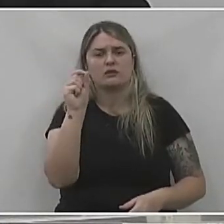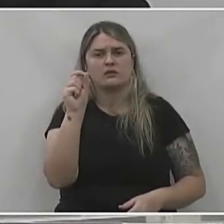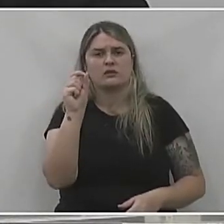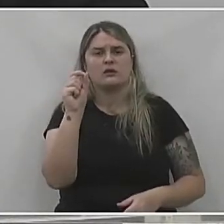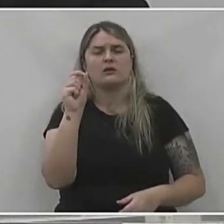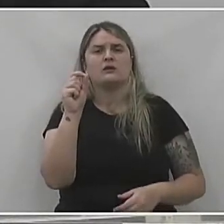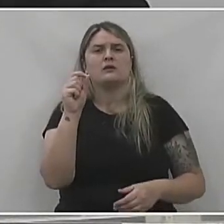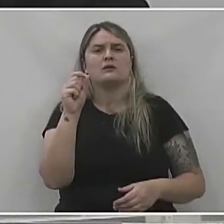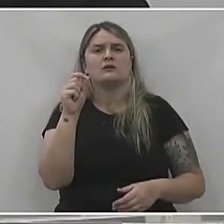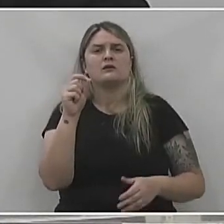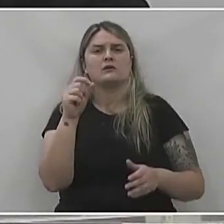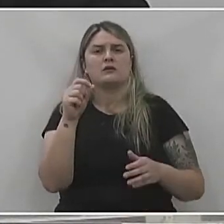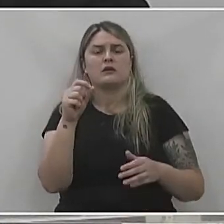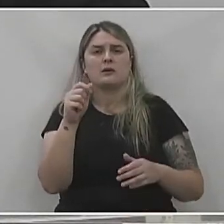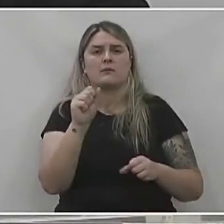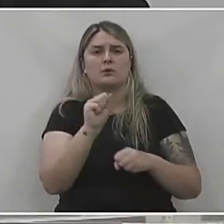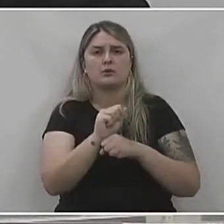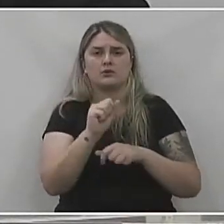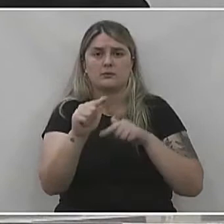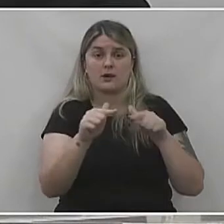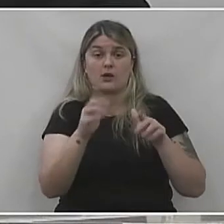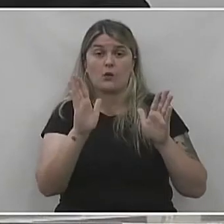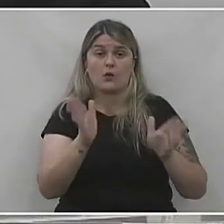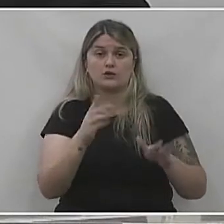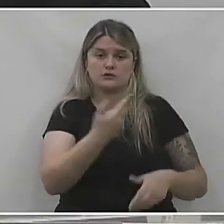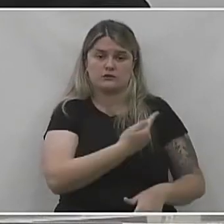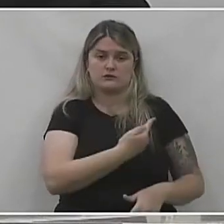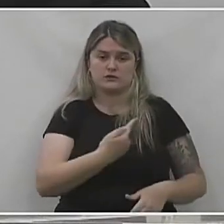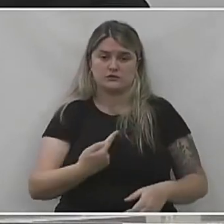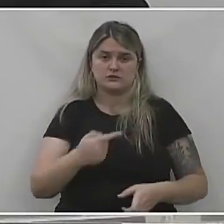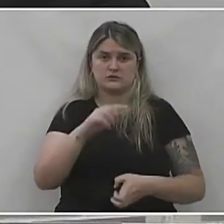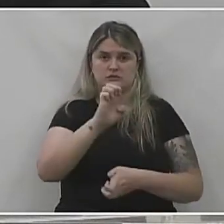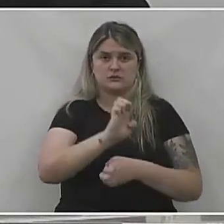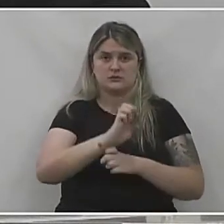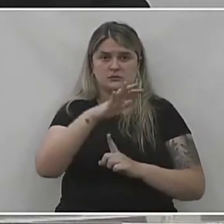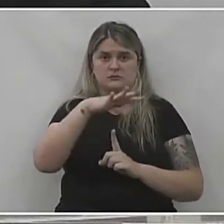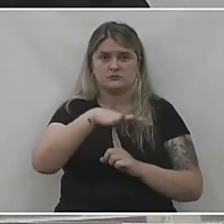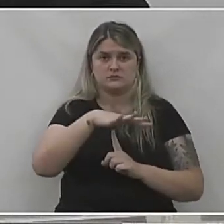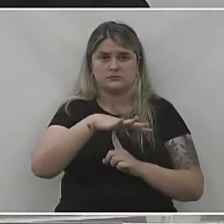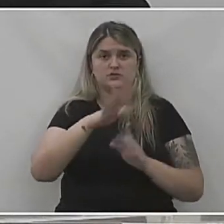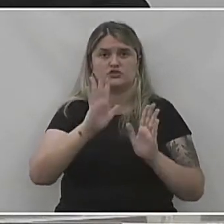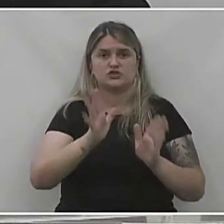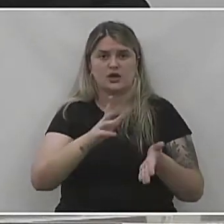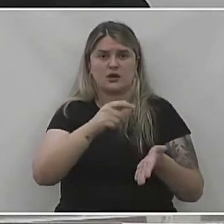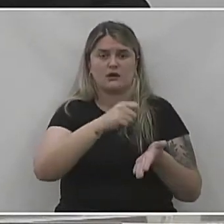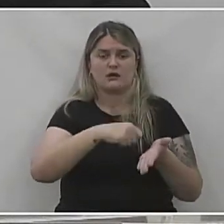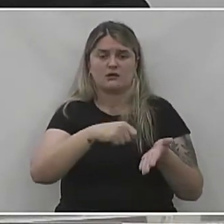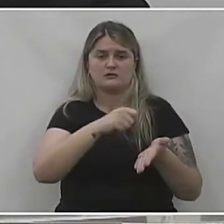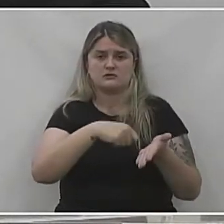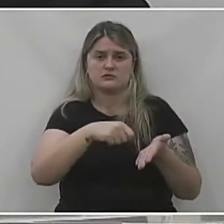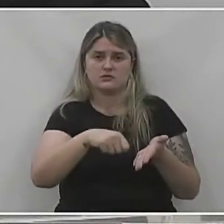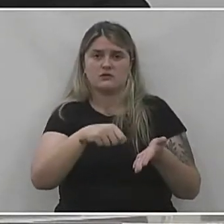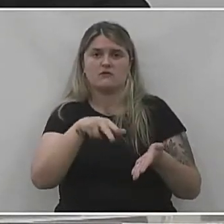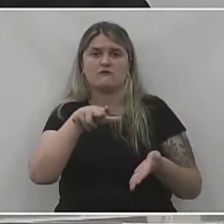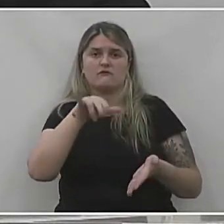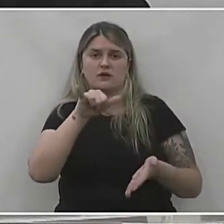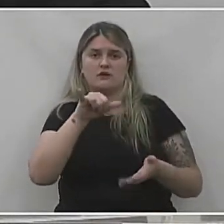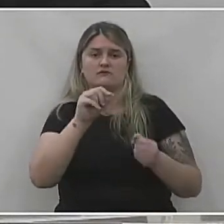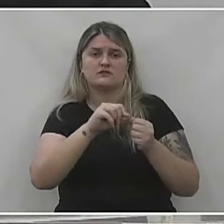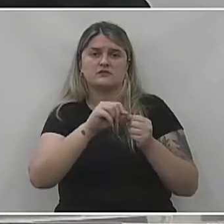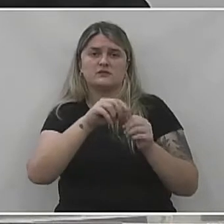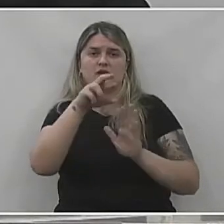pensionistas e hoje o governador do Estado do Paraná já sinalizou E